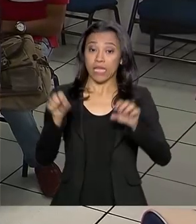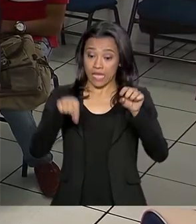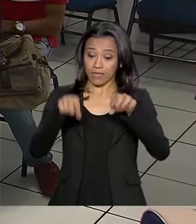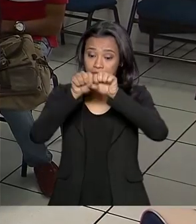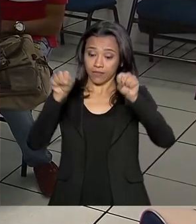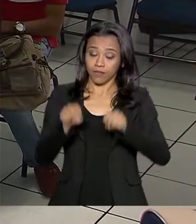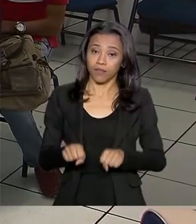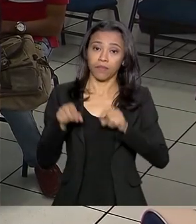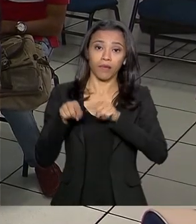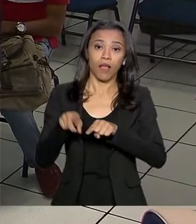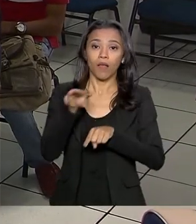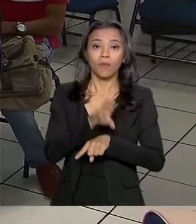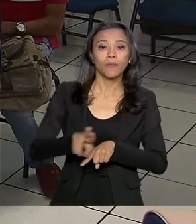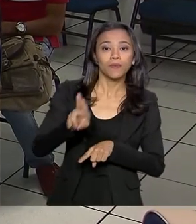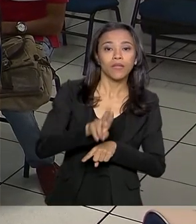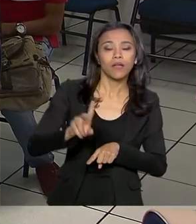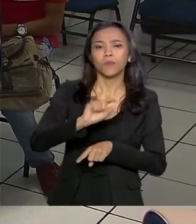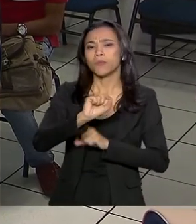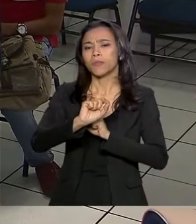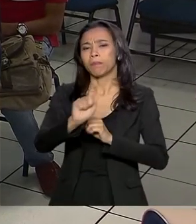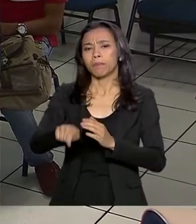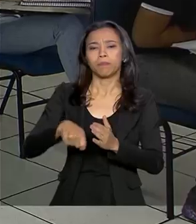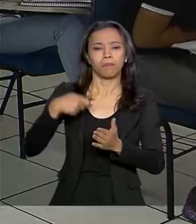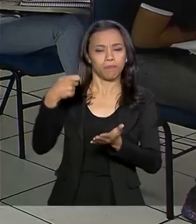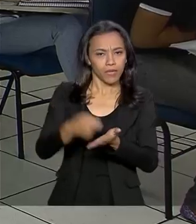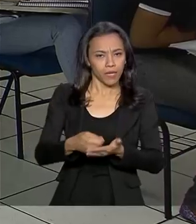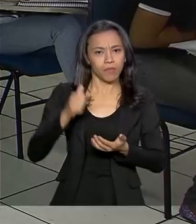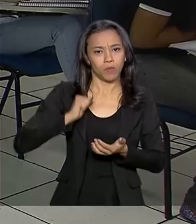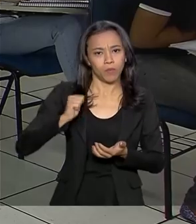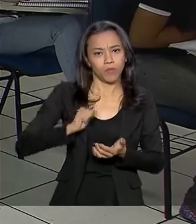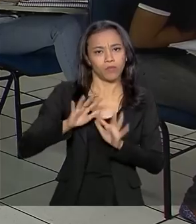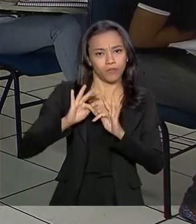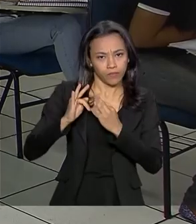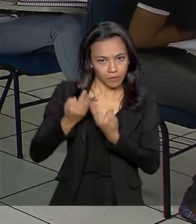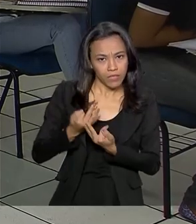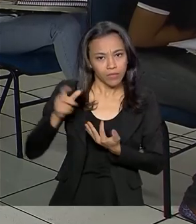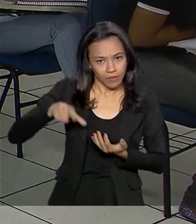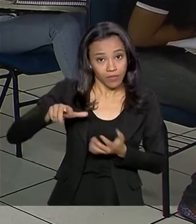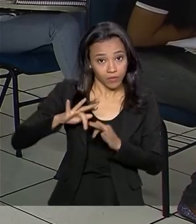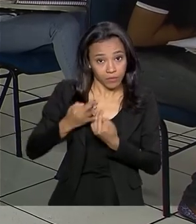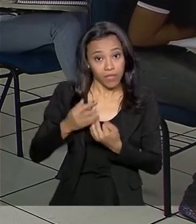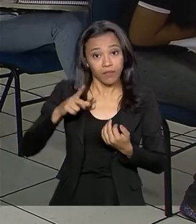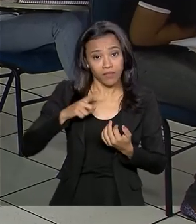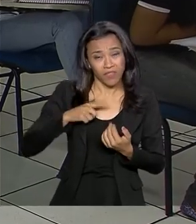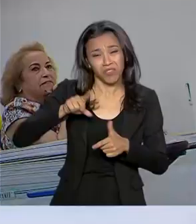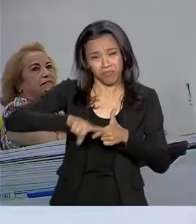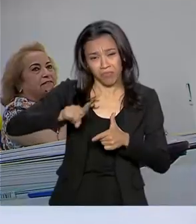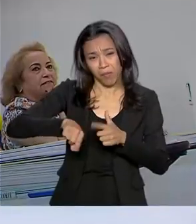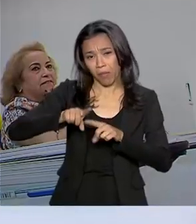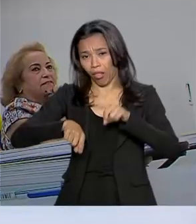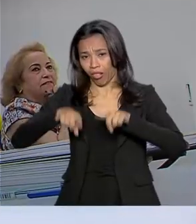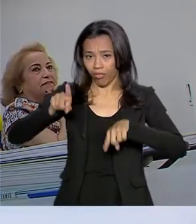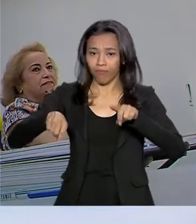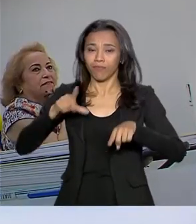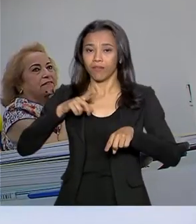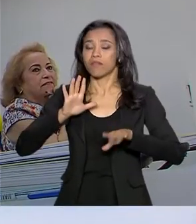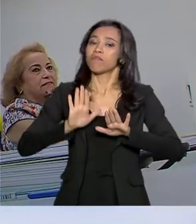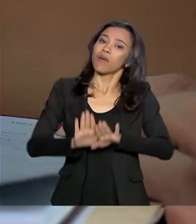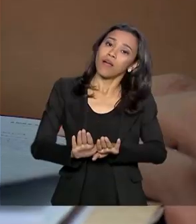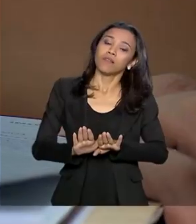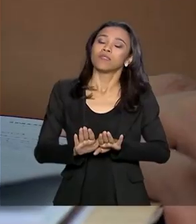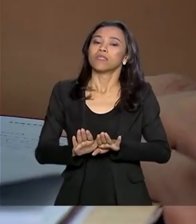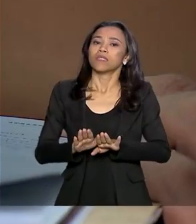Presença, utilizado para o pagamento do benefício do Bolsa Família, também passou por instabilidade. A pasta, no entanto,